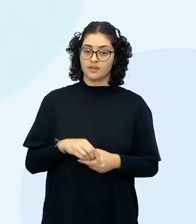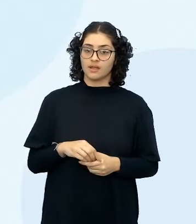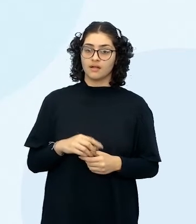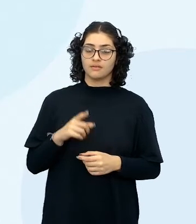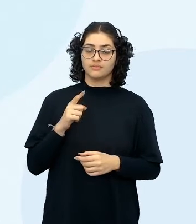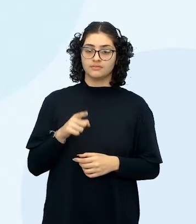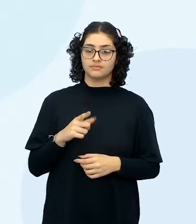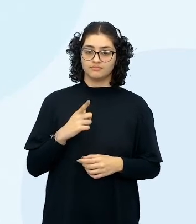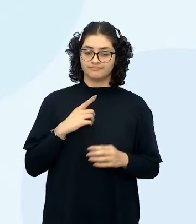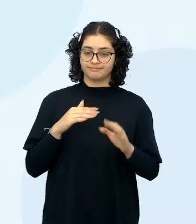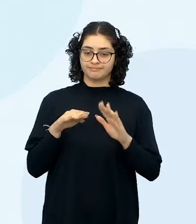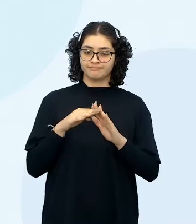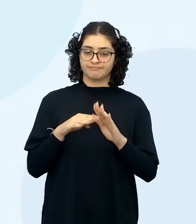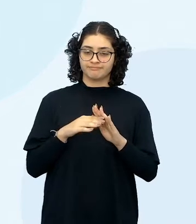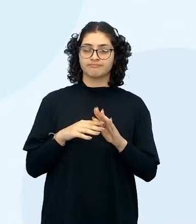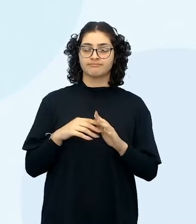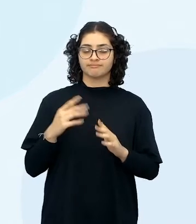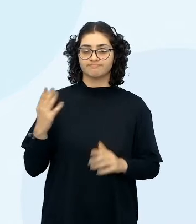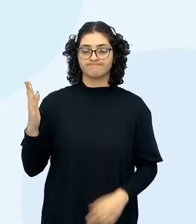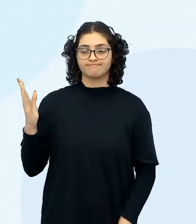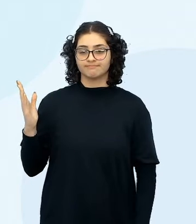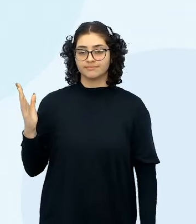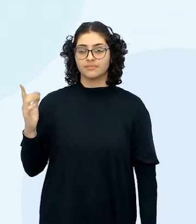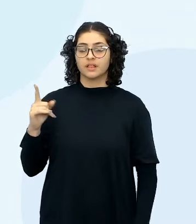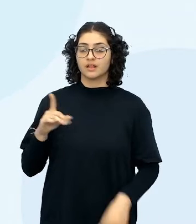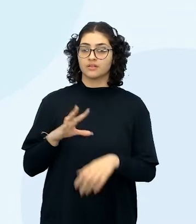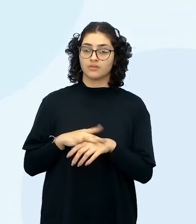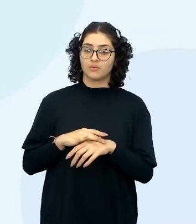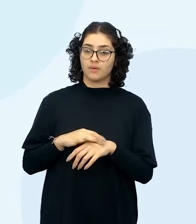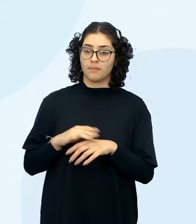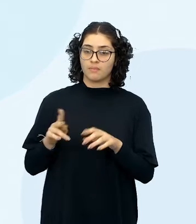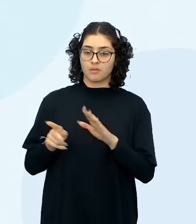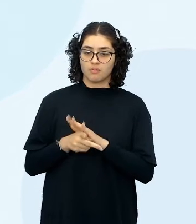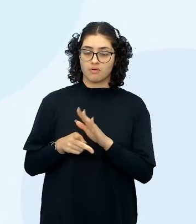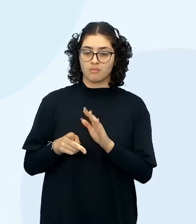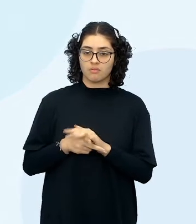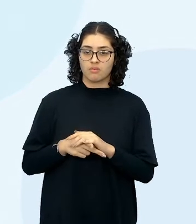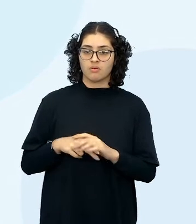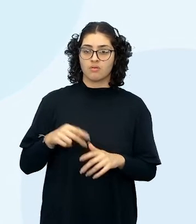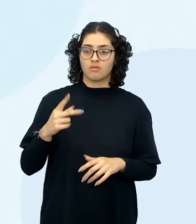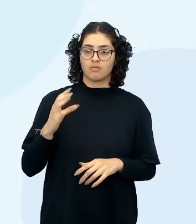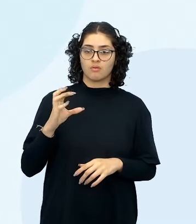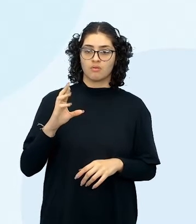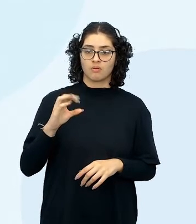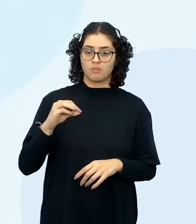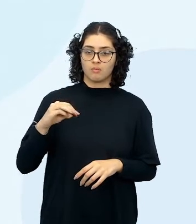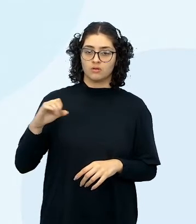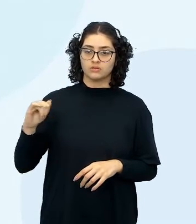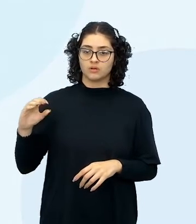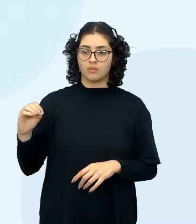dessa conjuntura, né, na doença ligada ao cromossomo X,